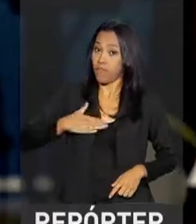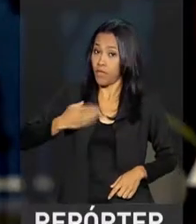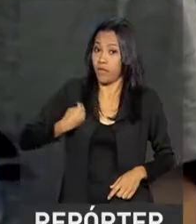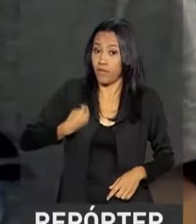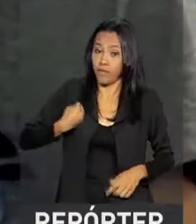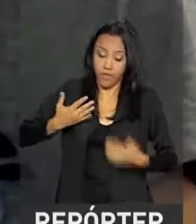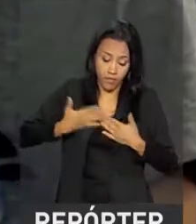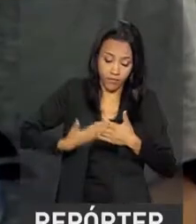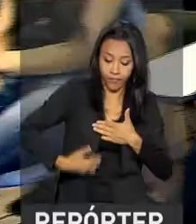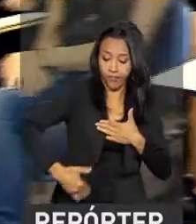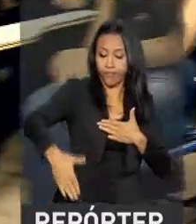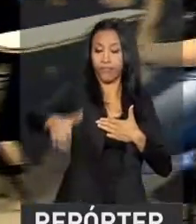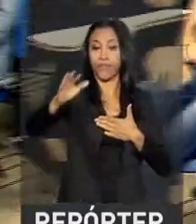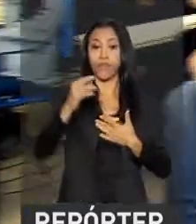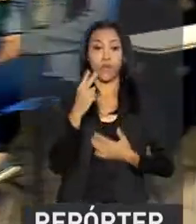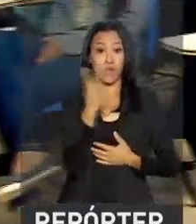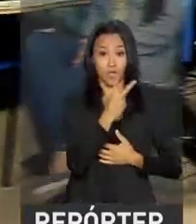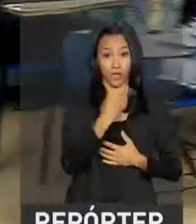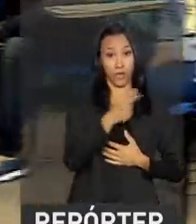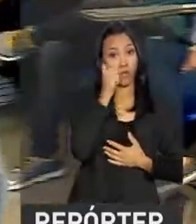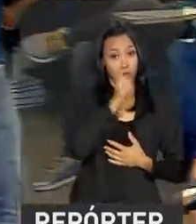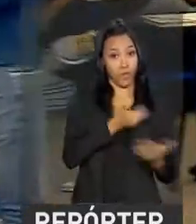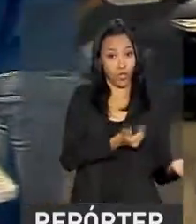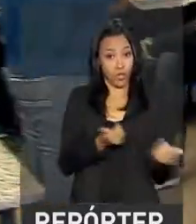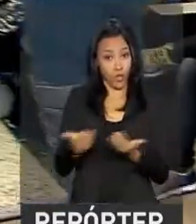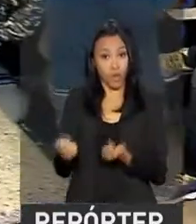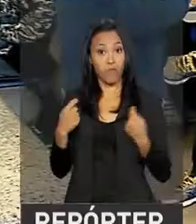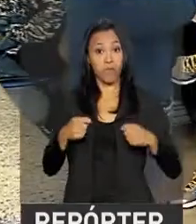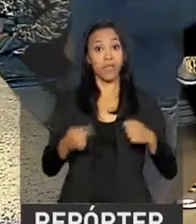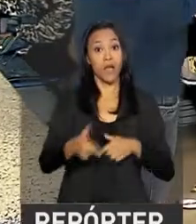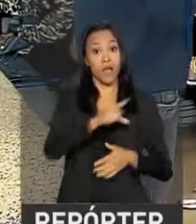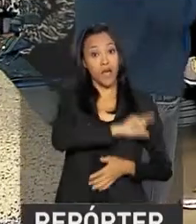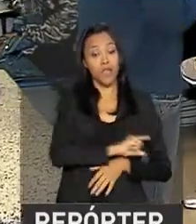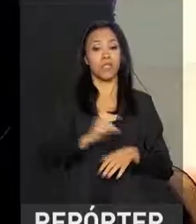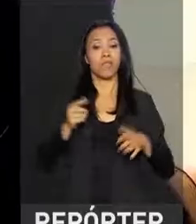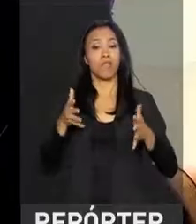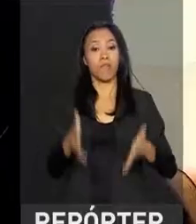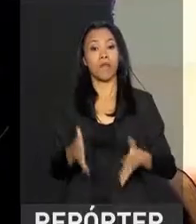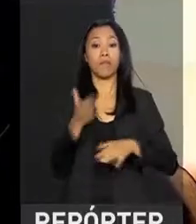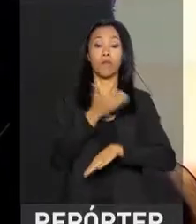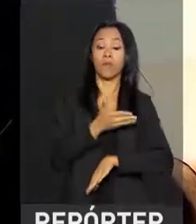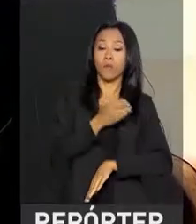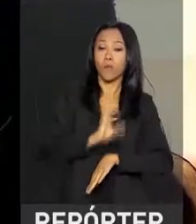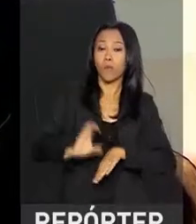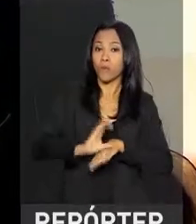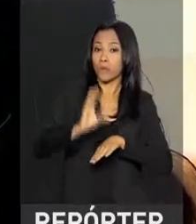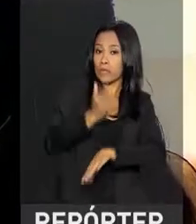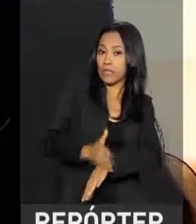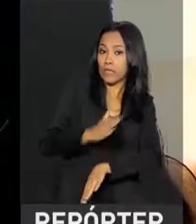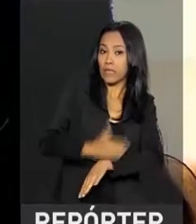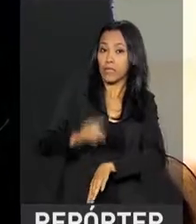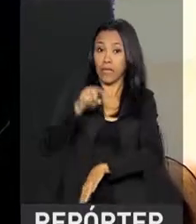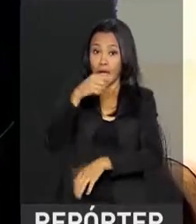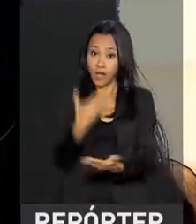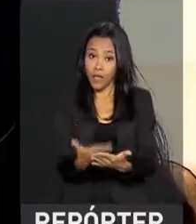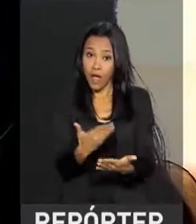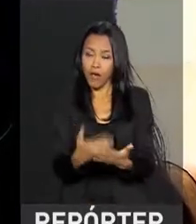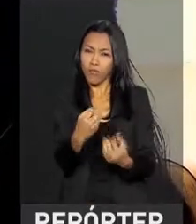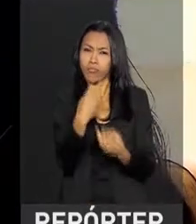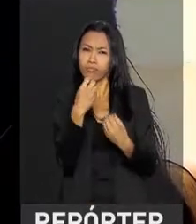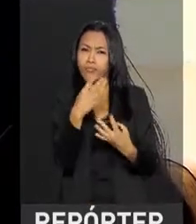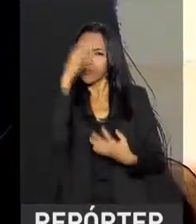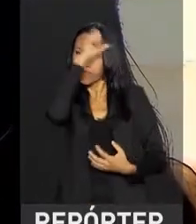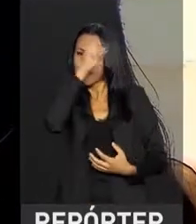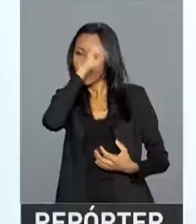alessandria thaíssa um jovem aprendiz precisa passar por um curso de capacitação essas aulas são fundamentais para que ele entenda melhor como